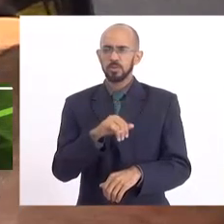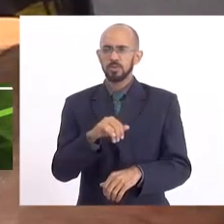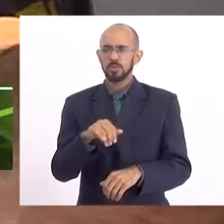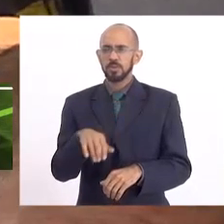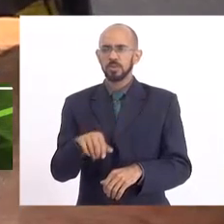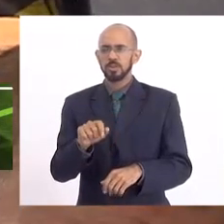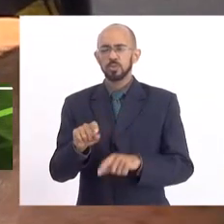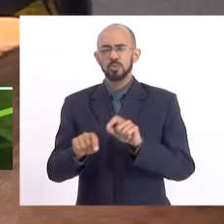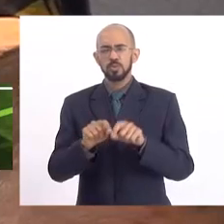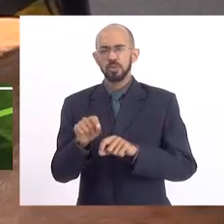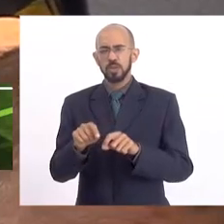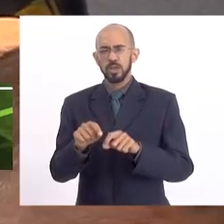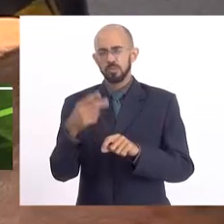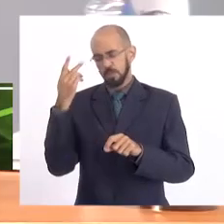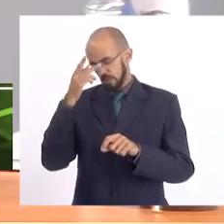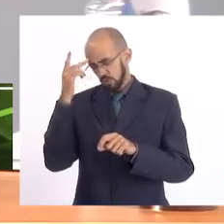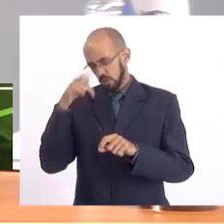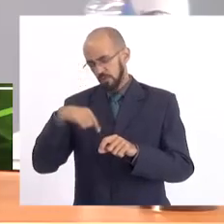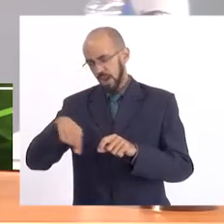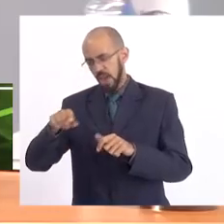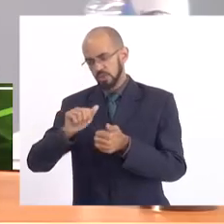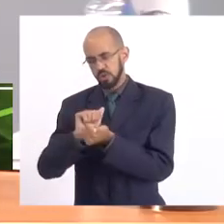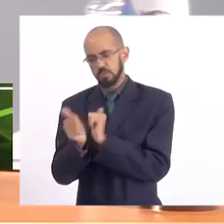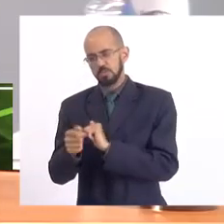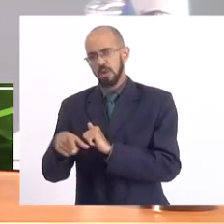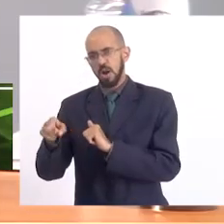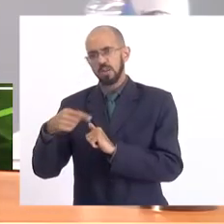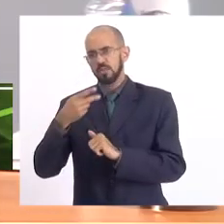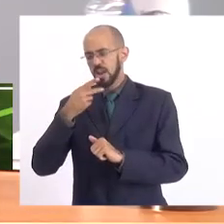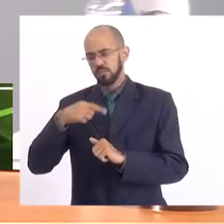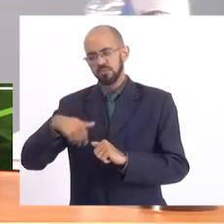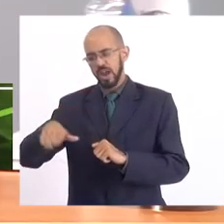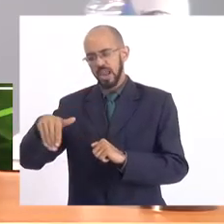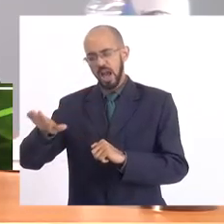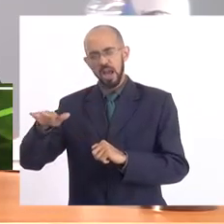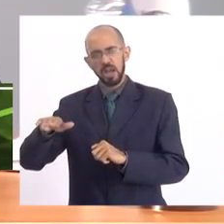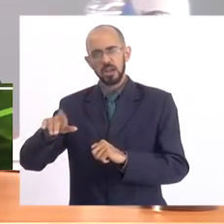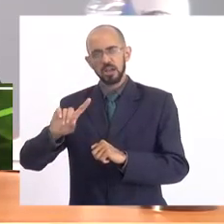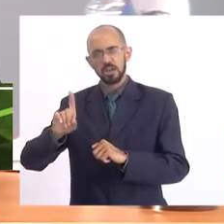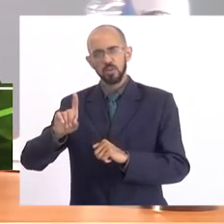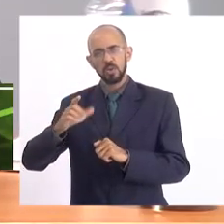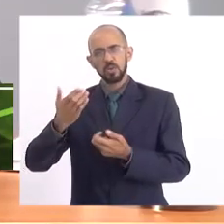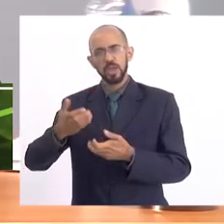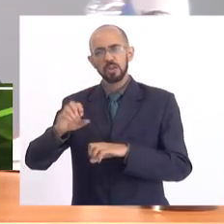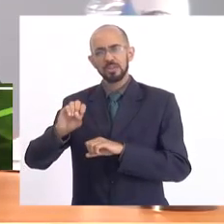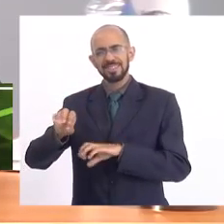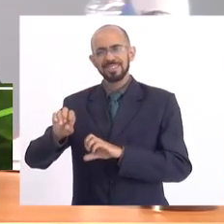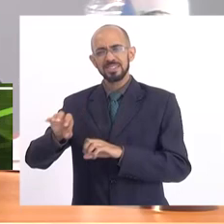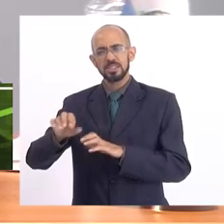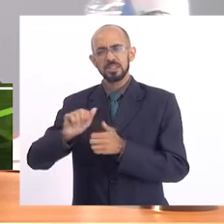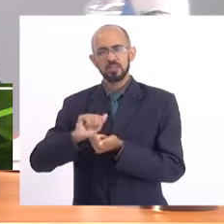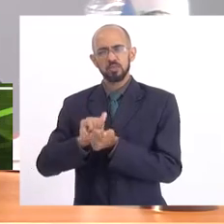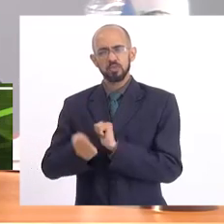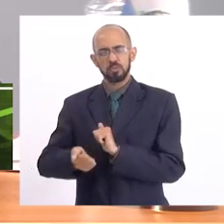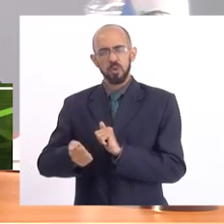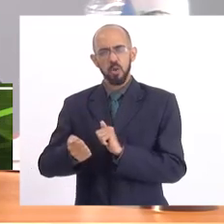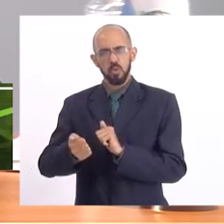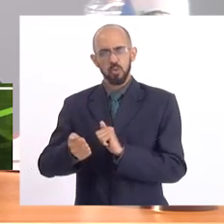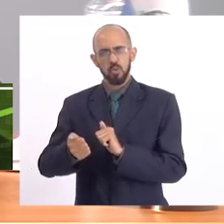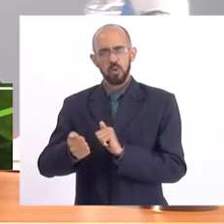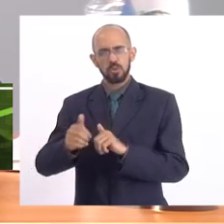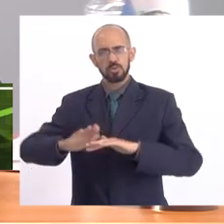alguém jogue a bola no meio-campo lá, ei, garotada, corre aí atrás da bola. Não, eu quero que ensine futebol, dá um passe, dá um